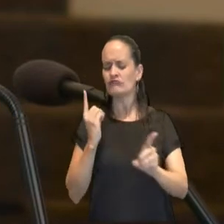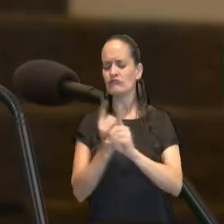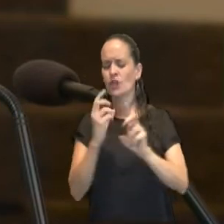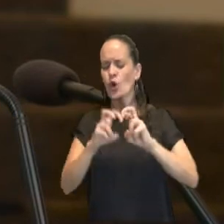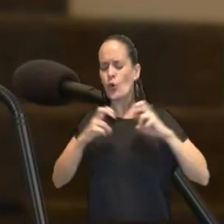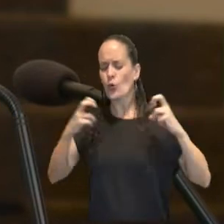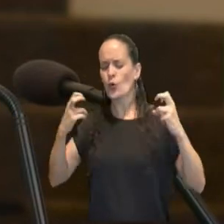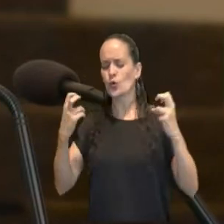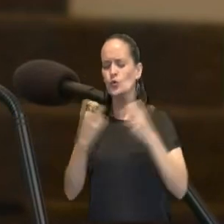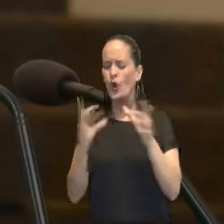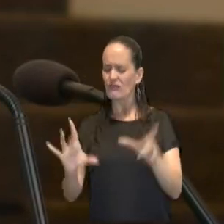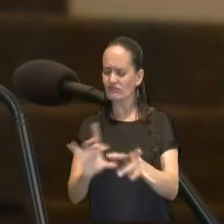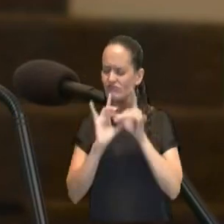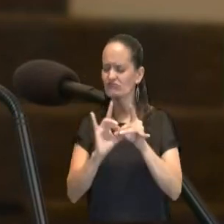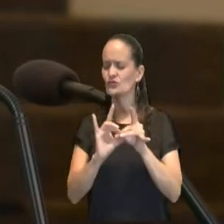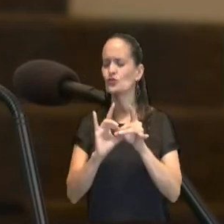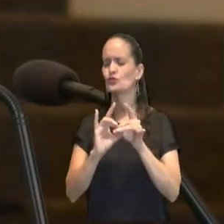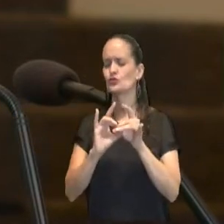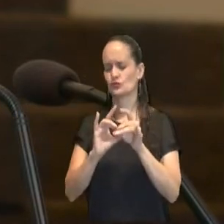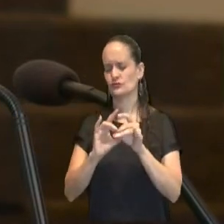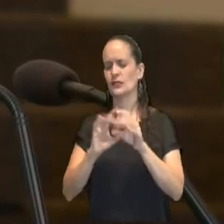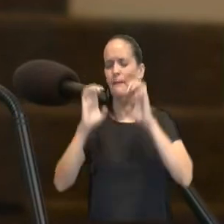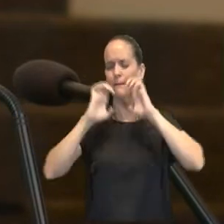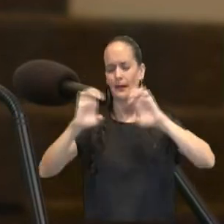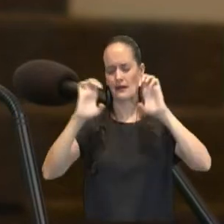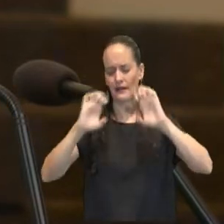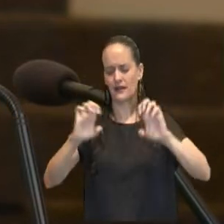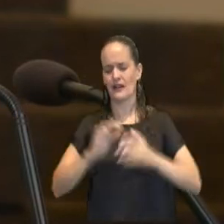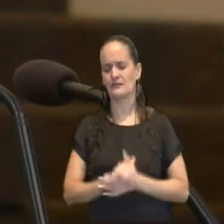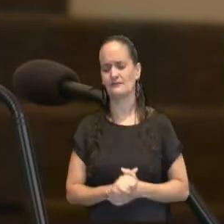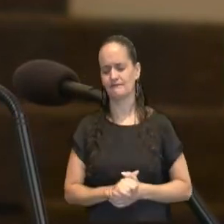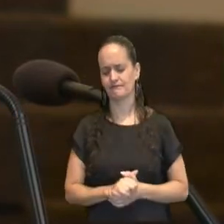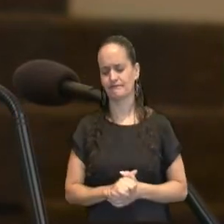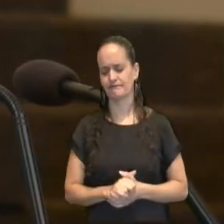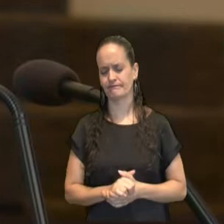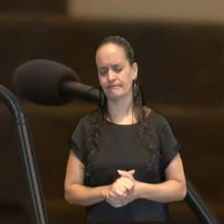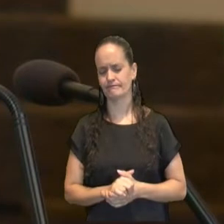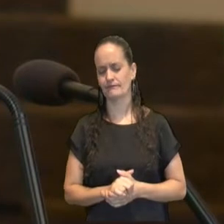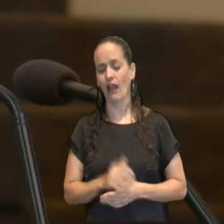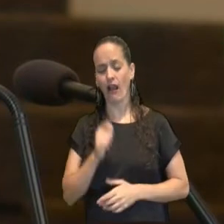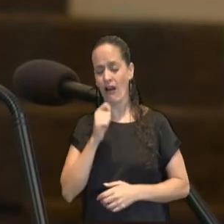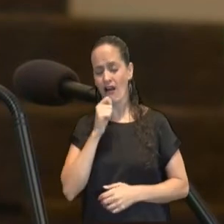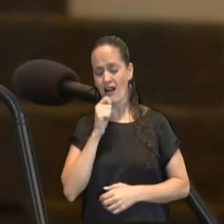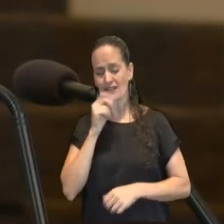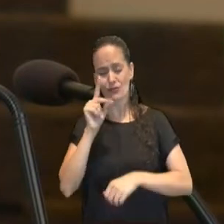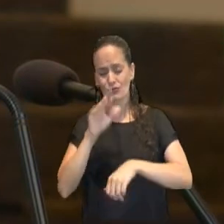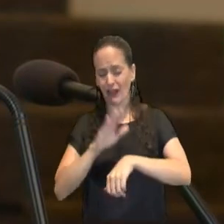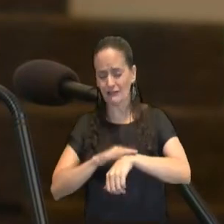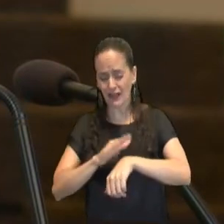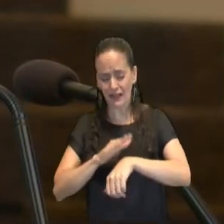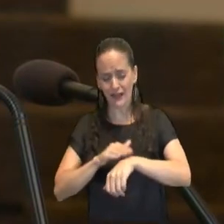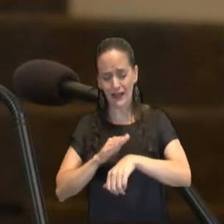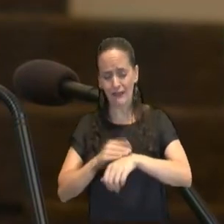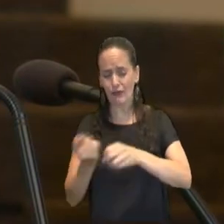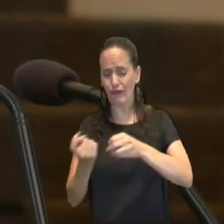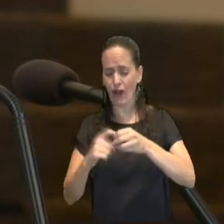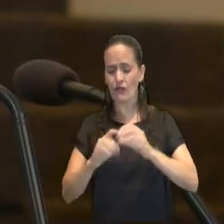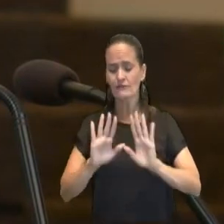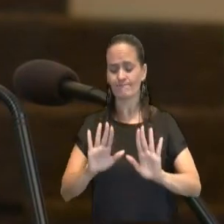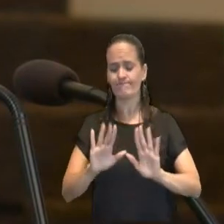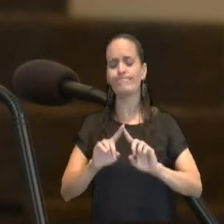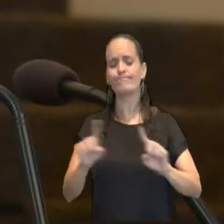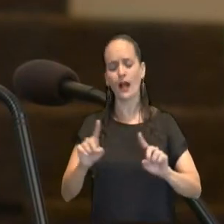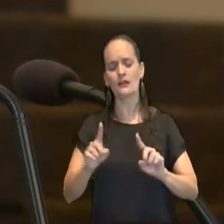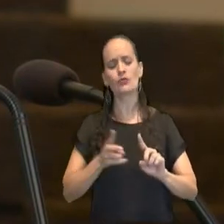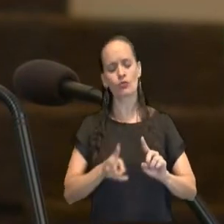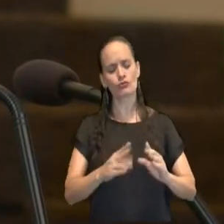cultuar, para pregar o Teu Evangelho. Enquanto isto não acontece, que sejamos bênçãos em nossa casa,